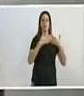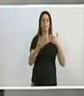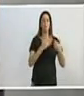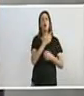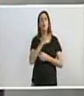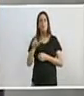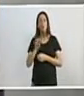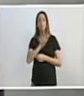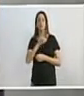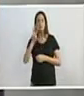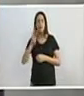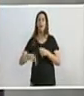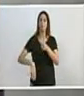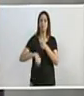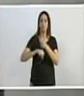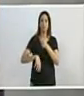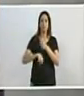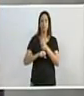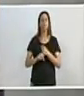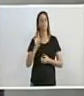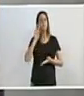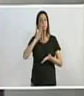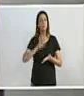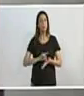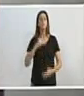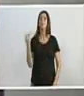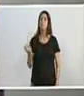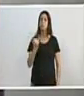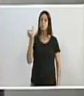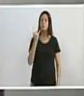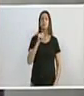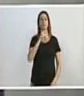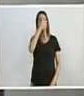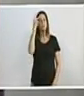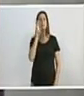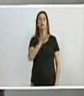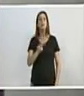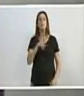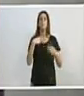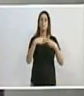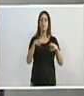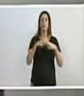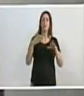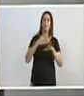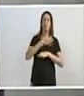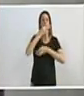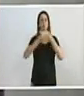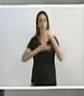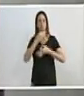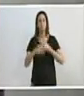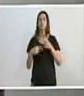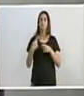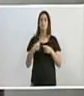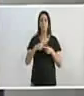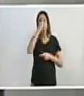CETERG. É representativa e importante a participação do usuário no transporte coletivo. Sinal de que a